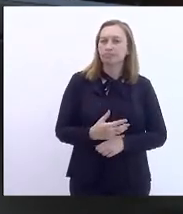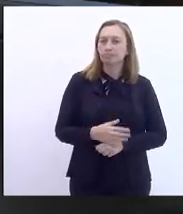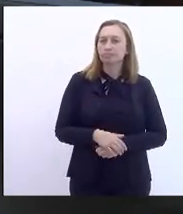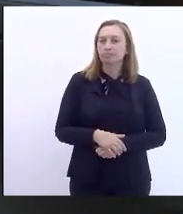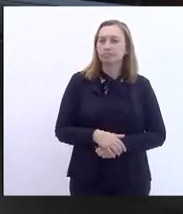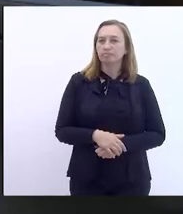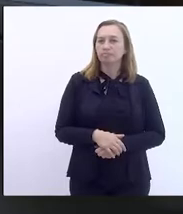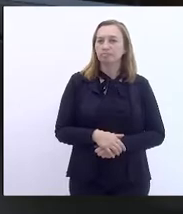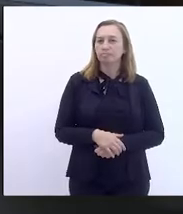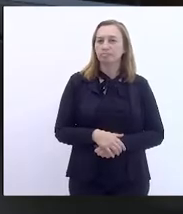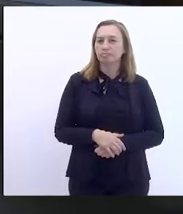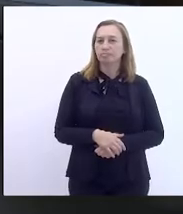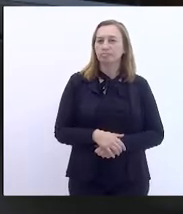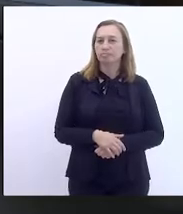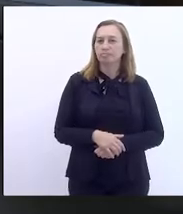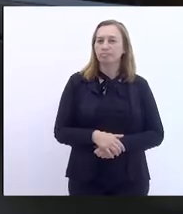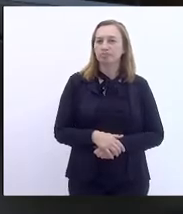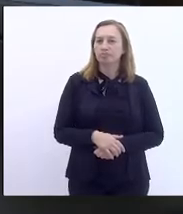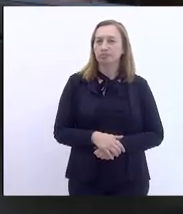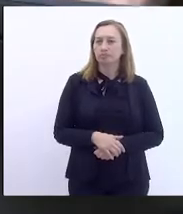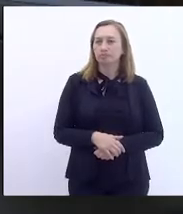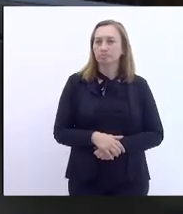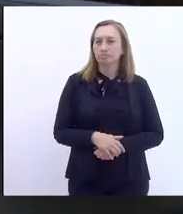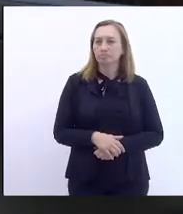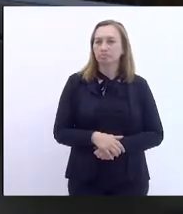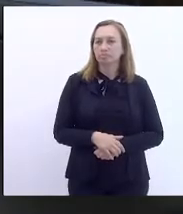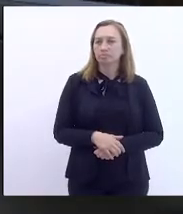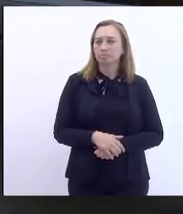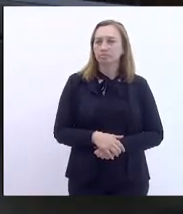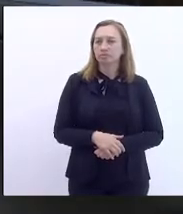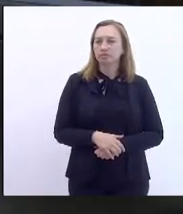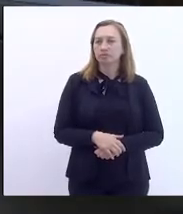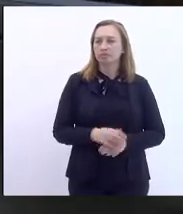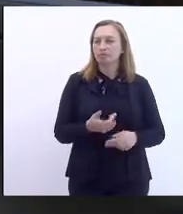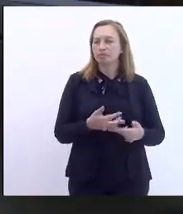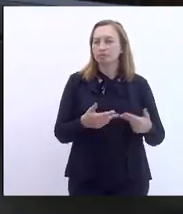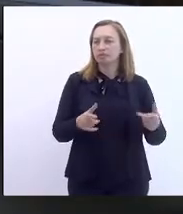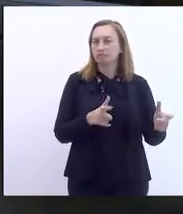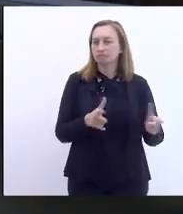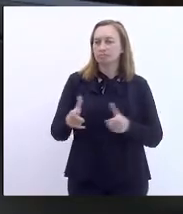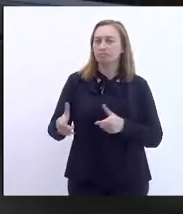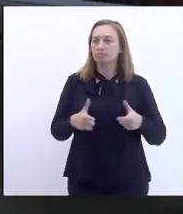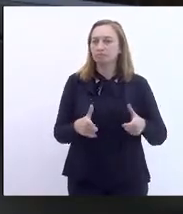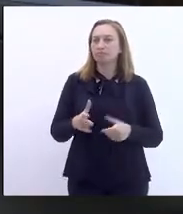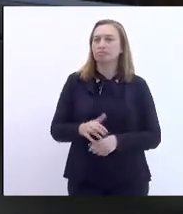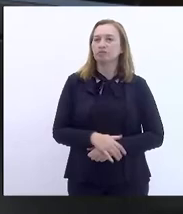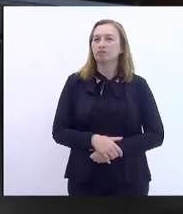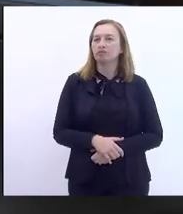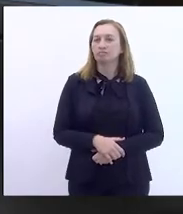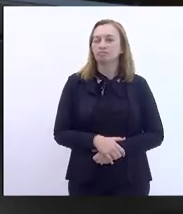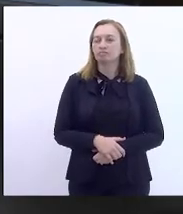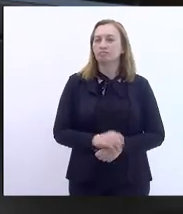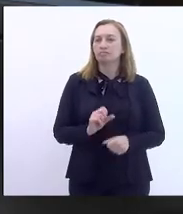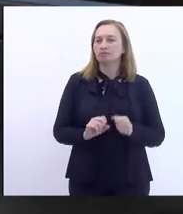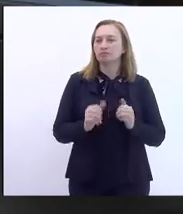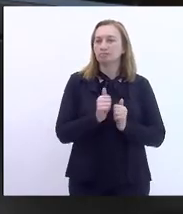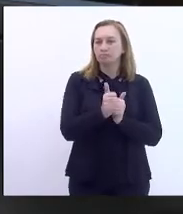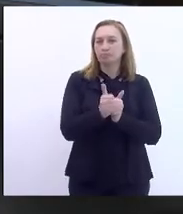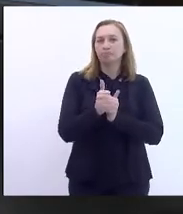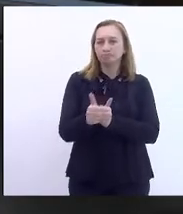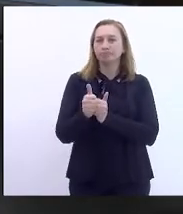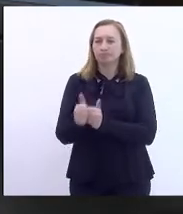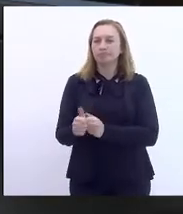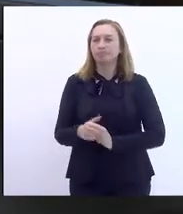de um Observatório que possa conjugar diversos setores para fazer esse acompanhamento